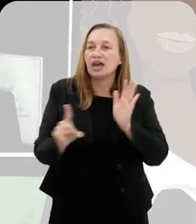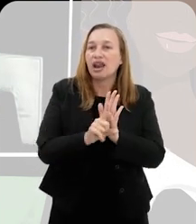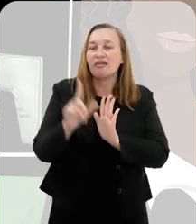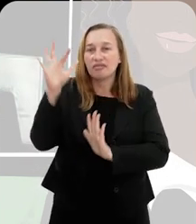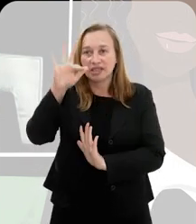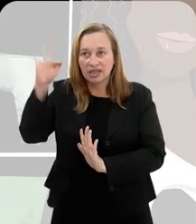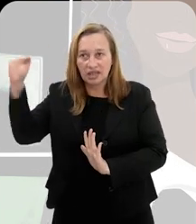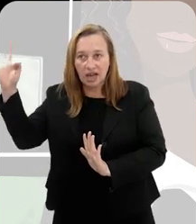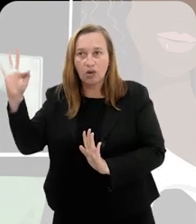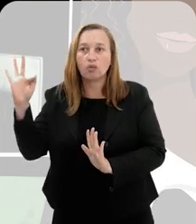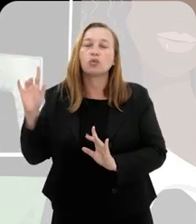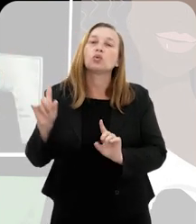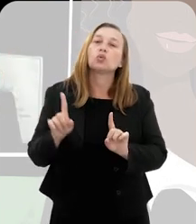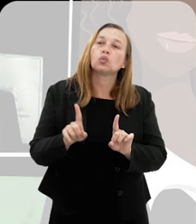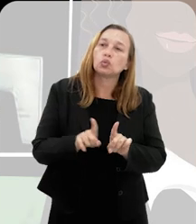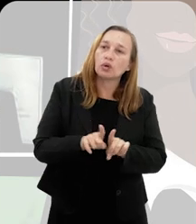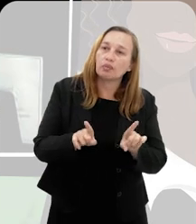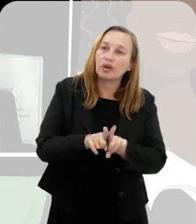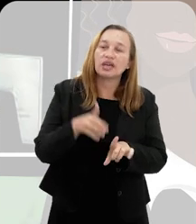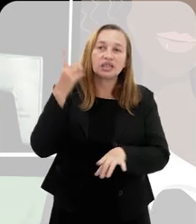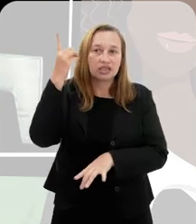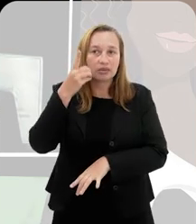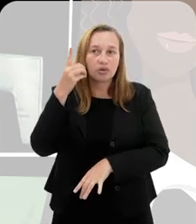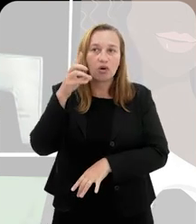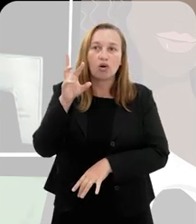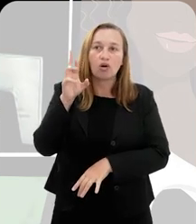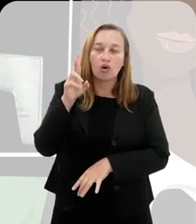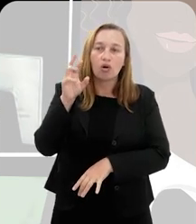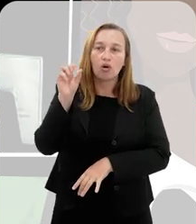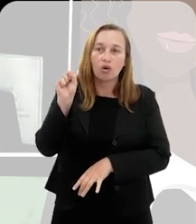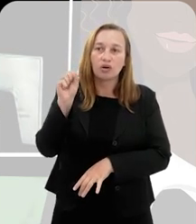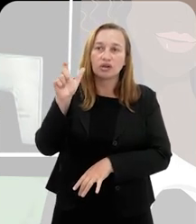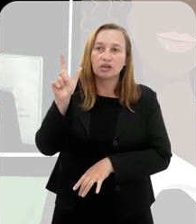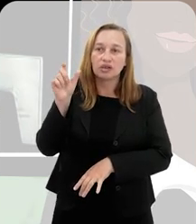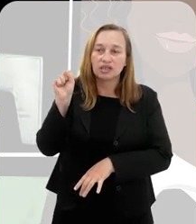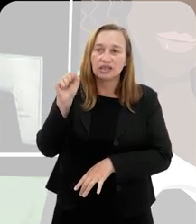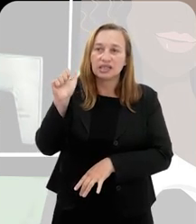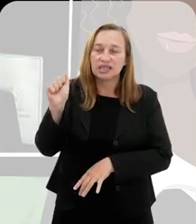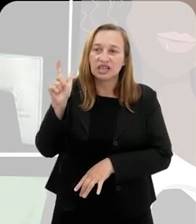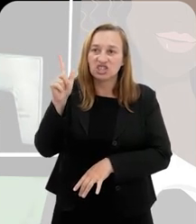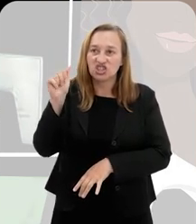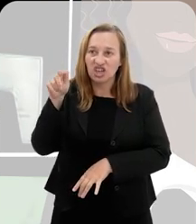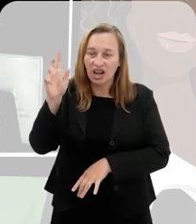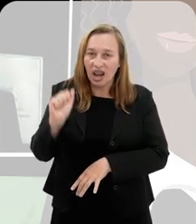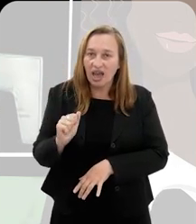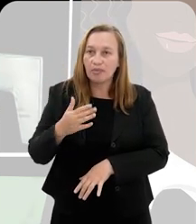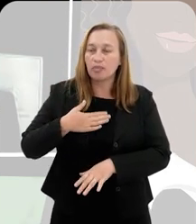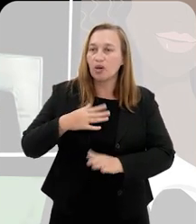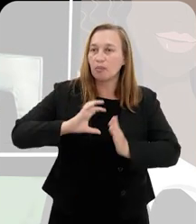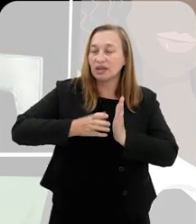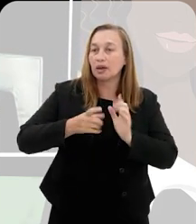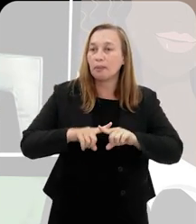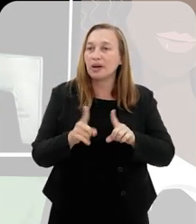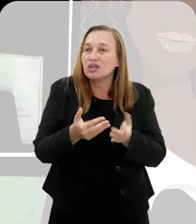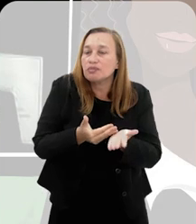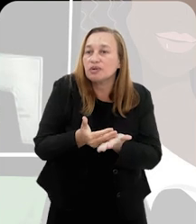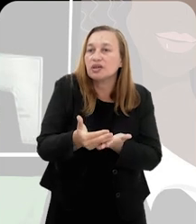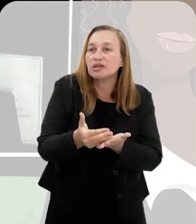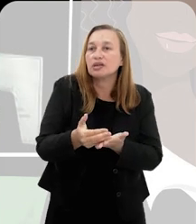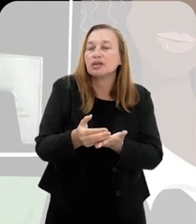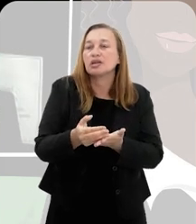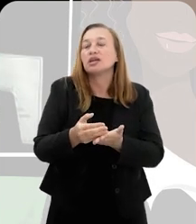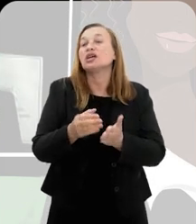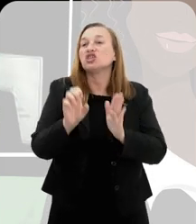Só depois que veio a lei federal, também da deputada Rosângela Gomes, que é do meu partido, mas o pioneirismo foi